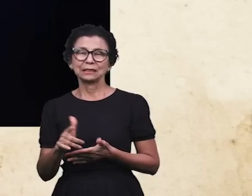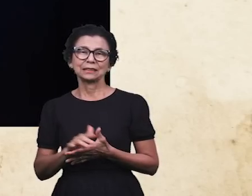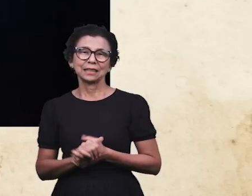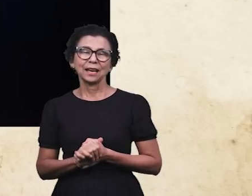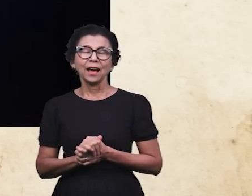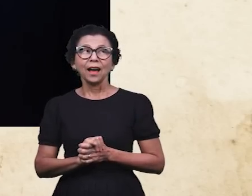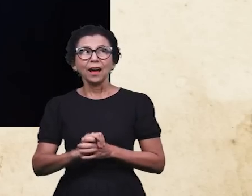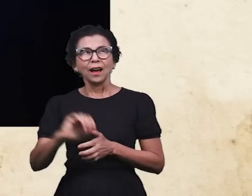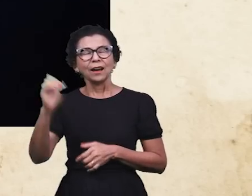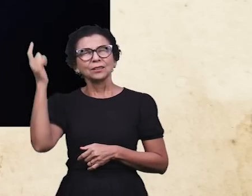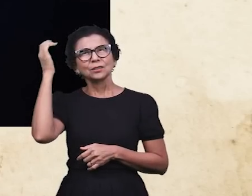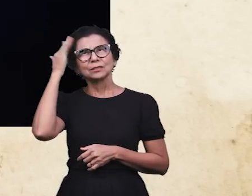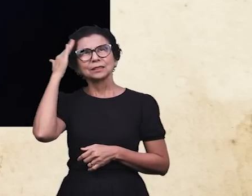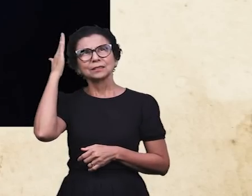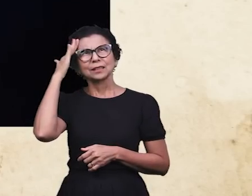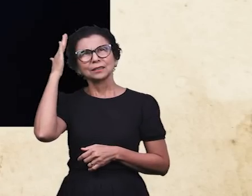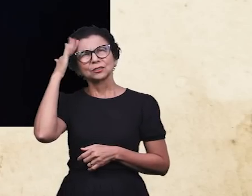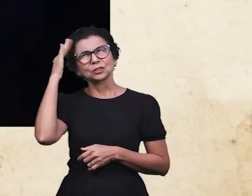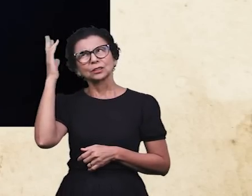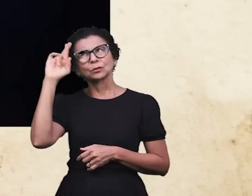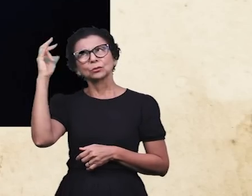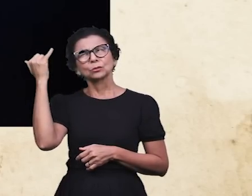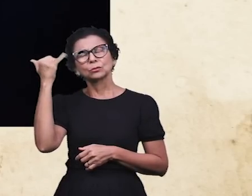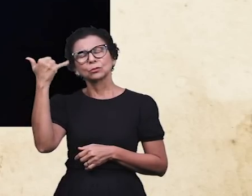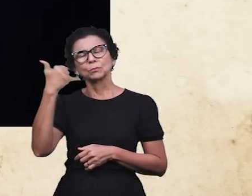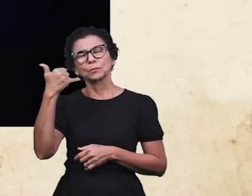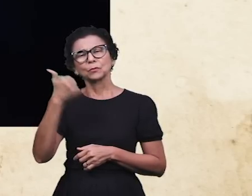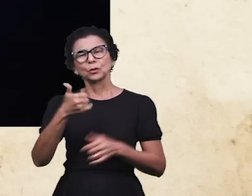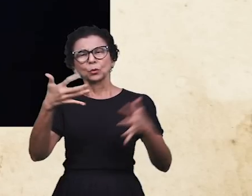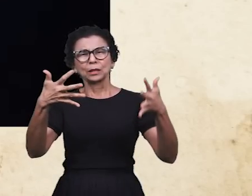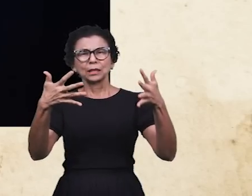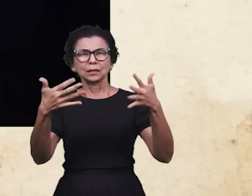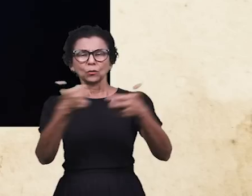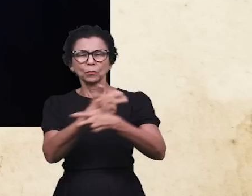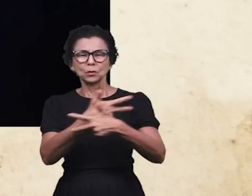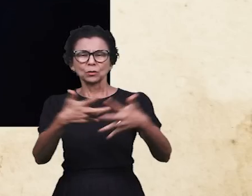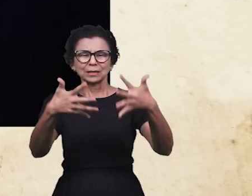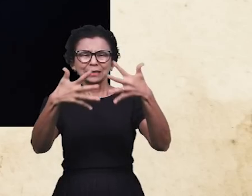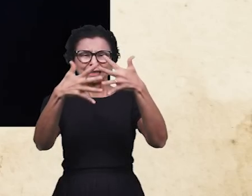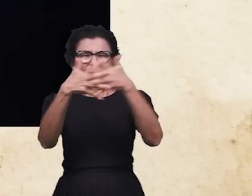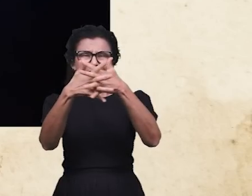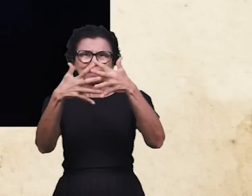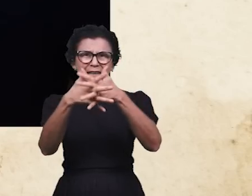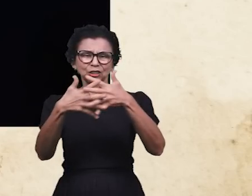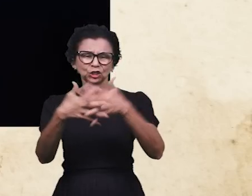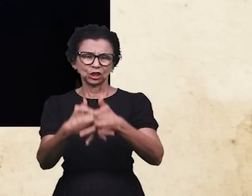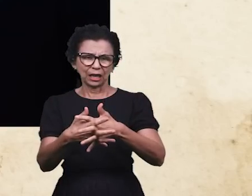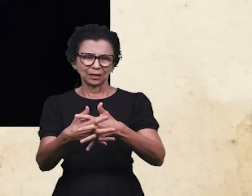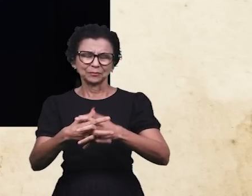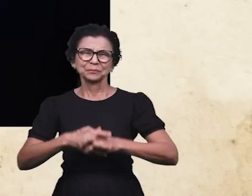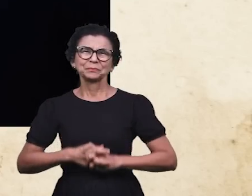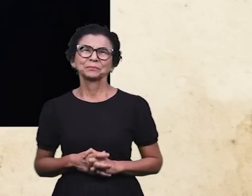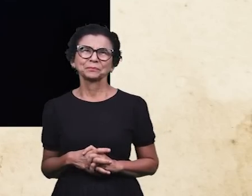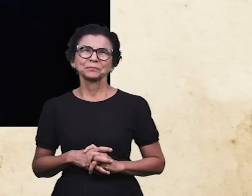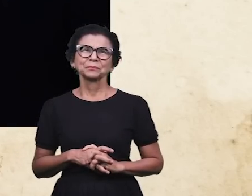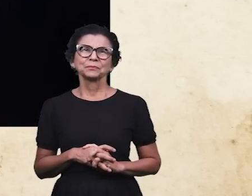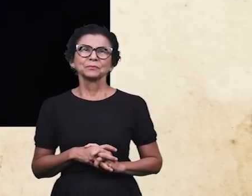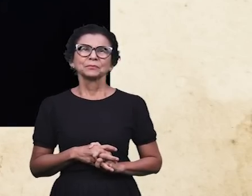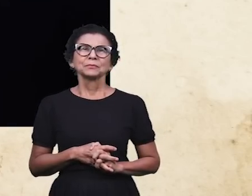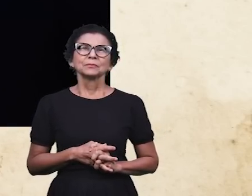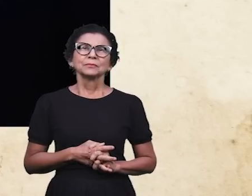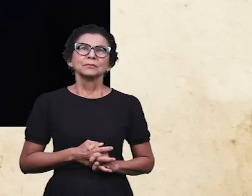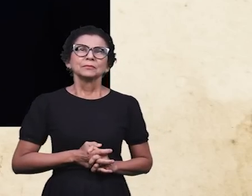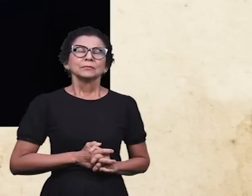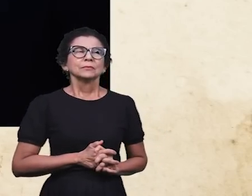Senhor me ajudaria, através da oração, a mover dentro da universidade. Hoje, um tempo tendo